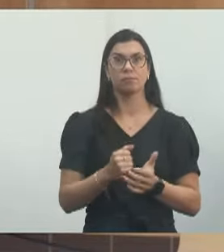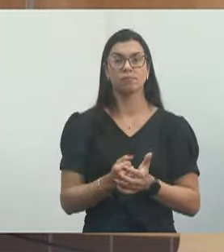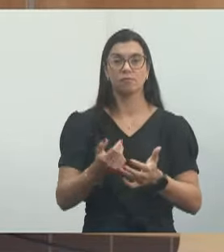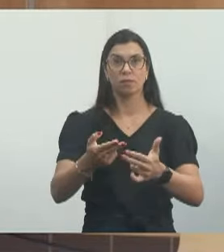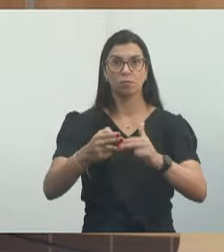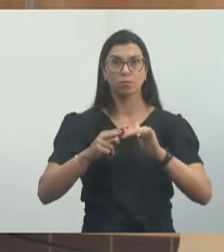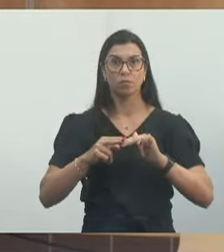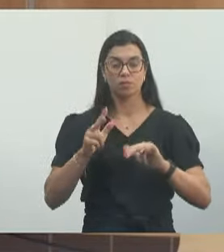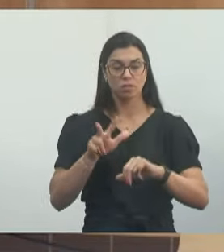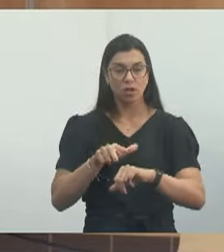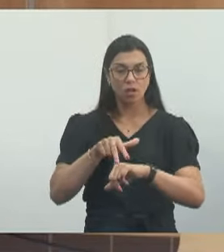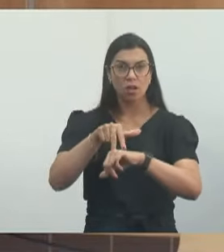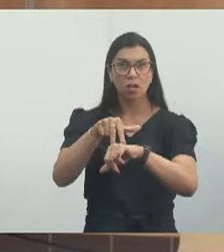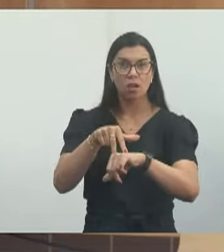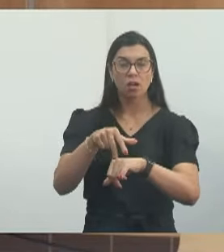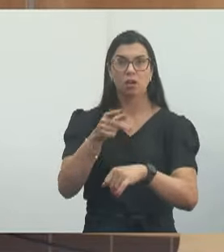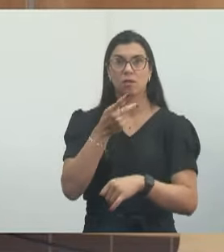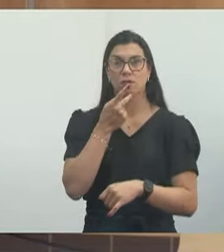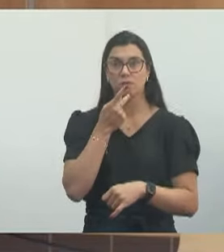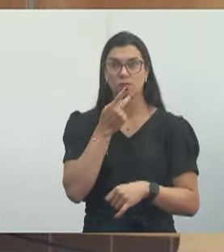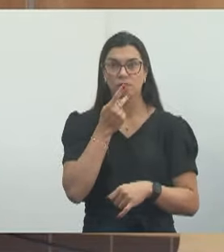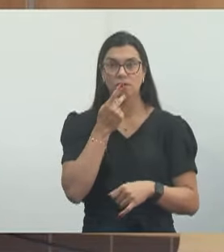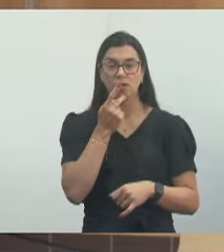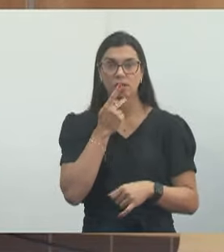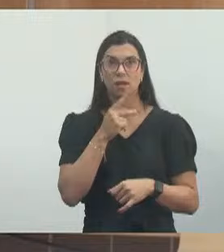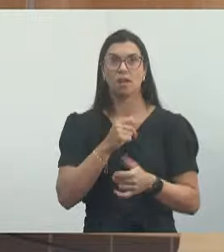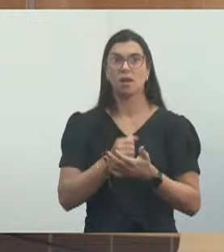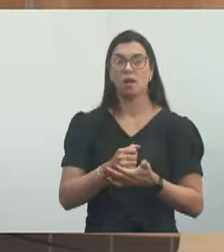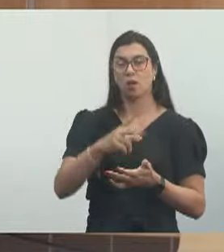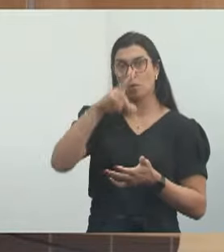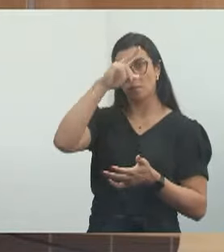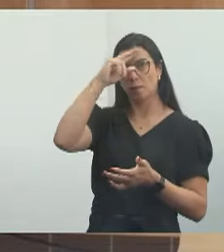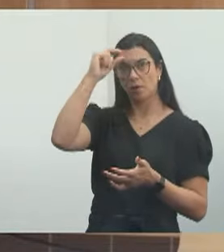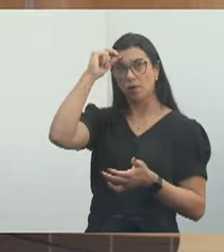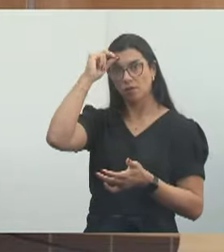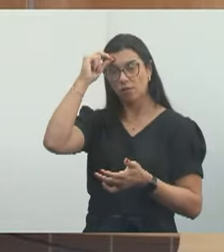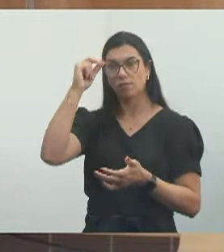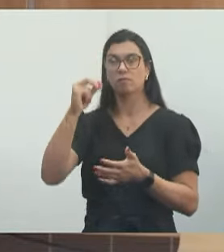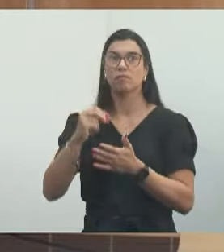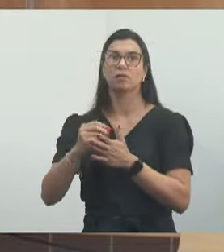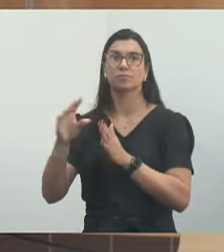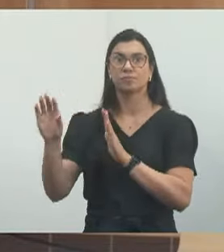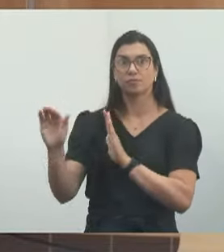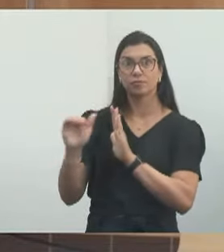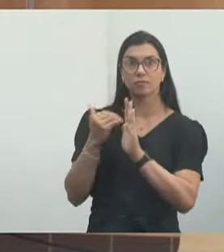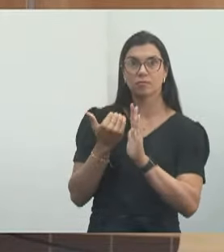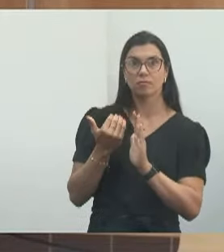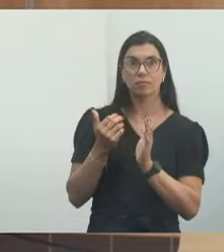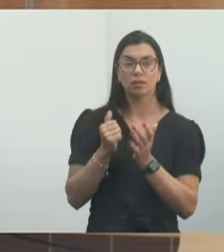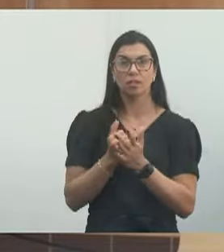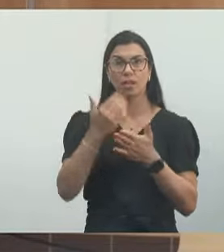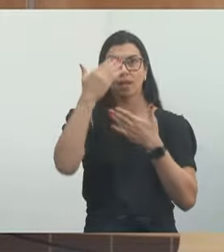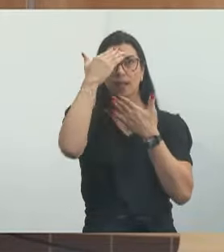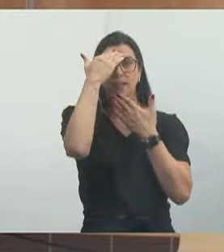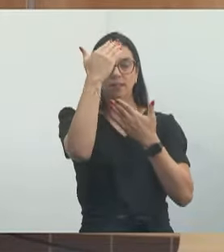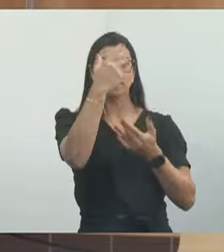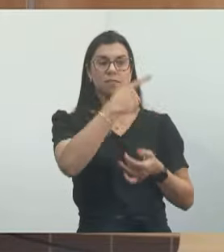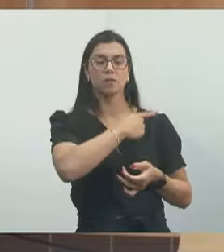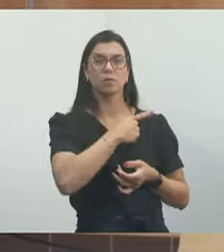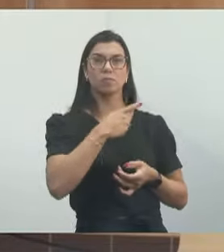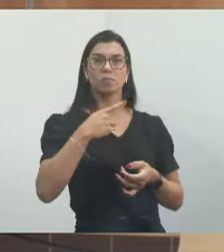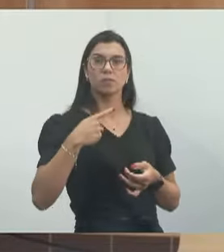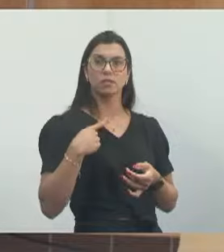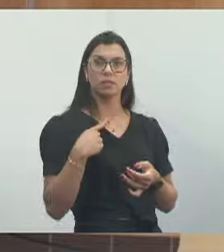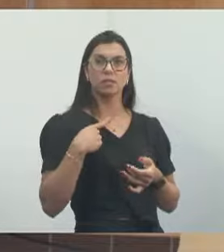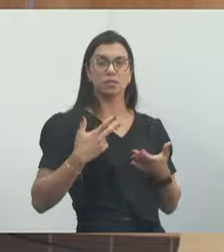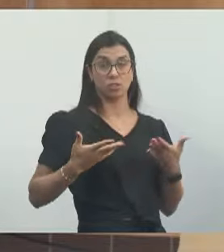subi para reforçar essa mensagem que foi enviada pelo prefeito e agradecer ao presidente atual e